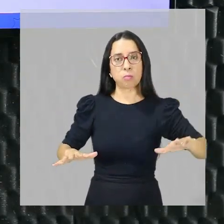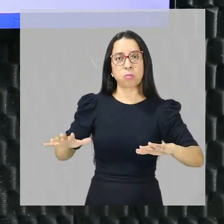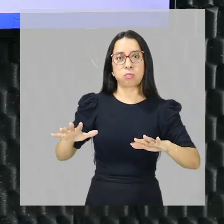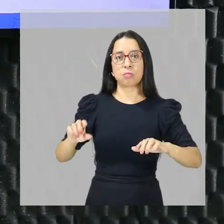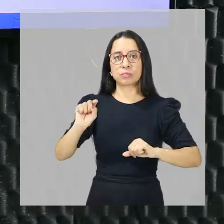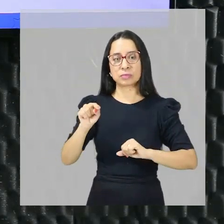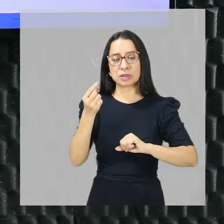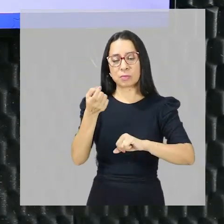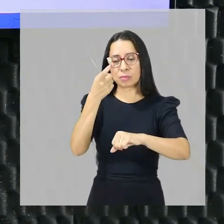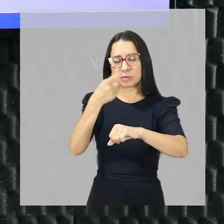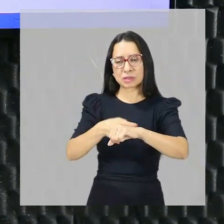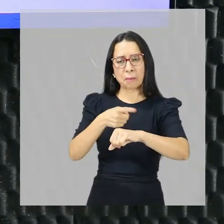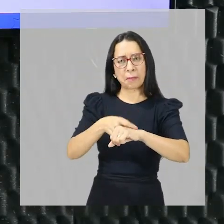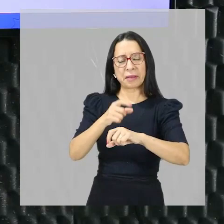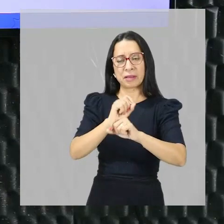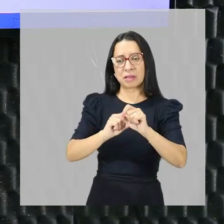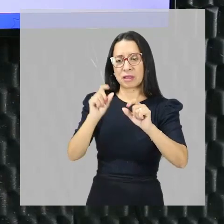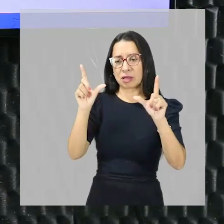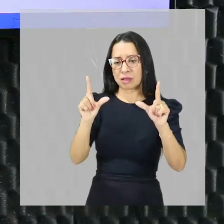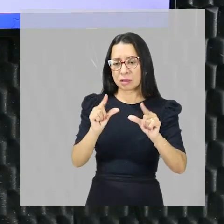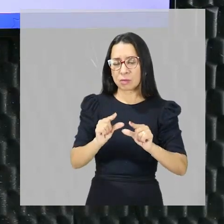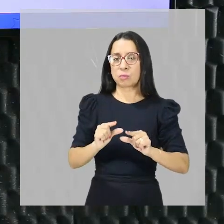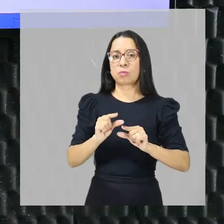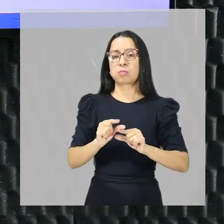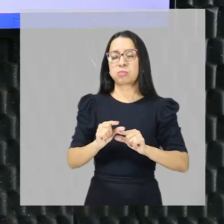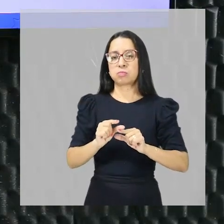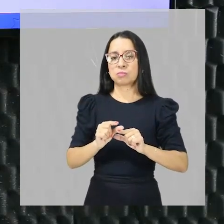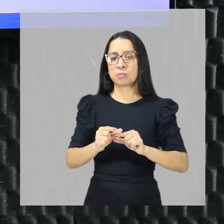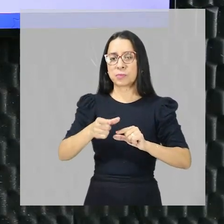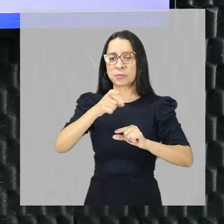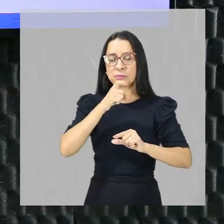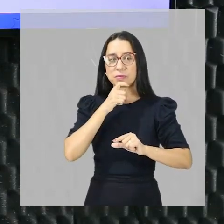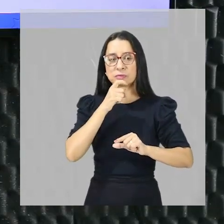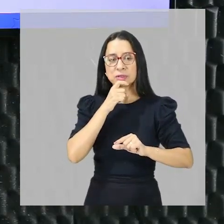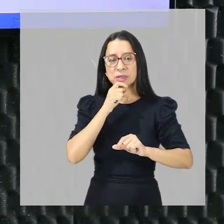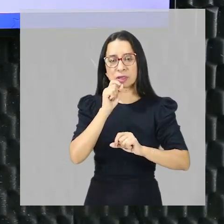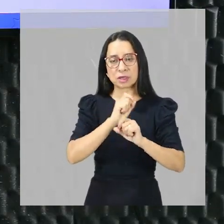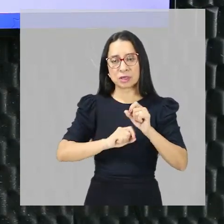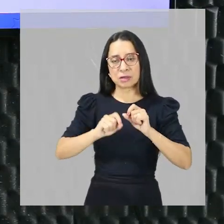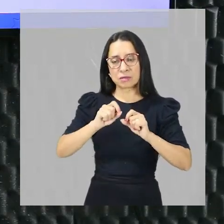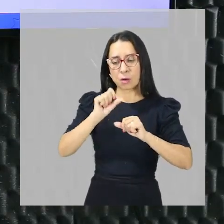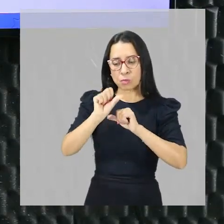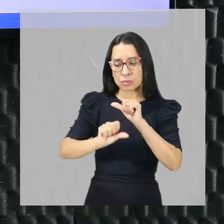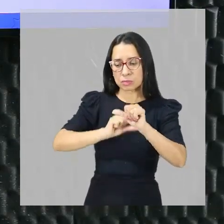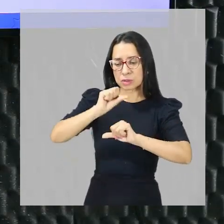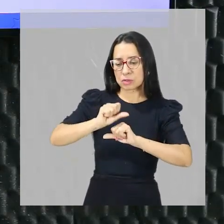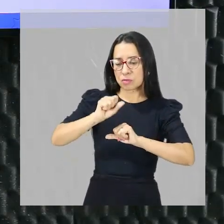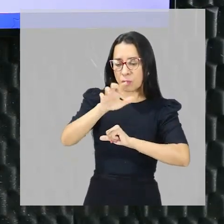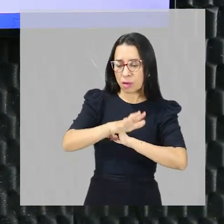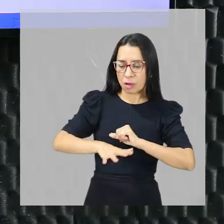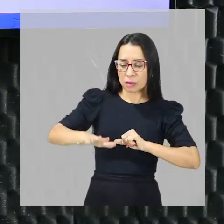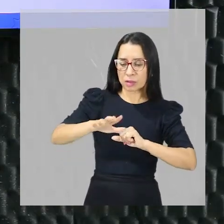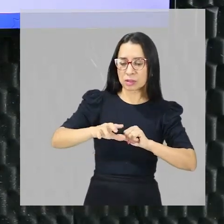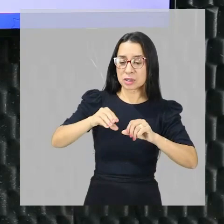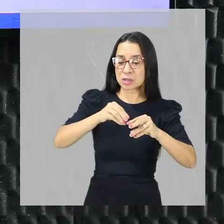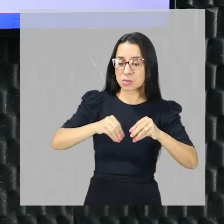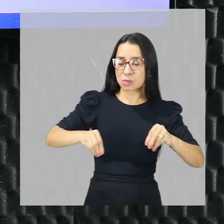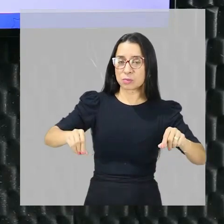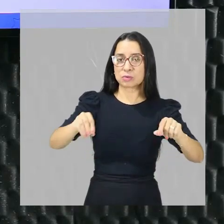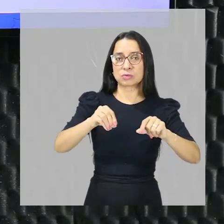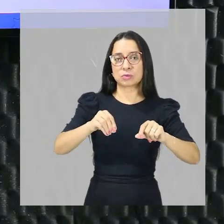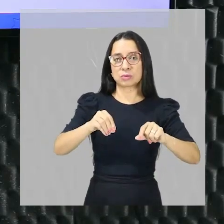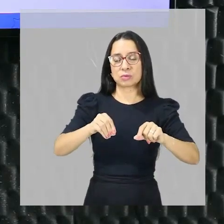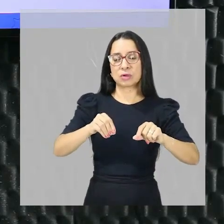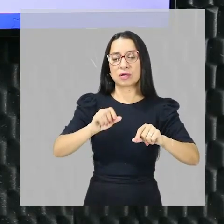galera, estes elementos químicos vão se associar a esse solo e vão tornar esse solo o quê? Ora, se eu tenho elemento químico que é jogado